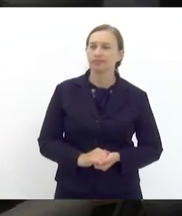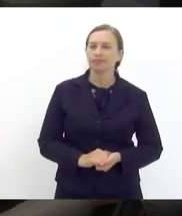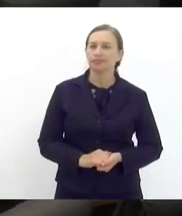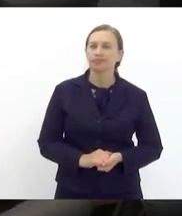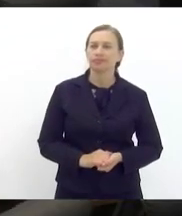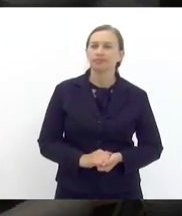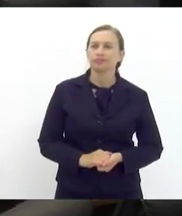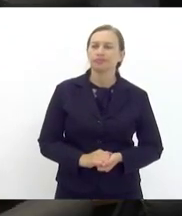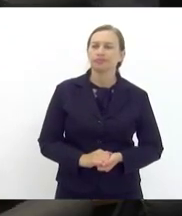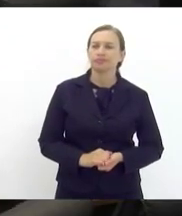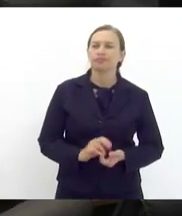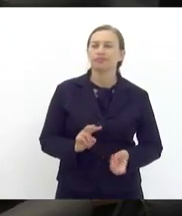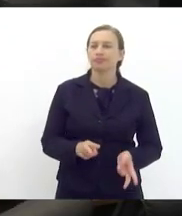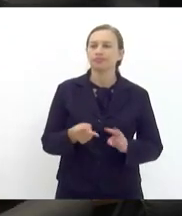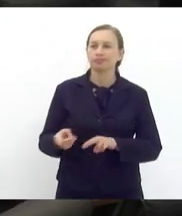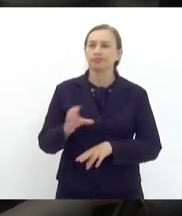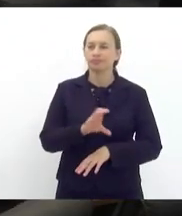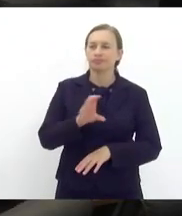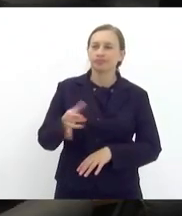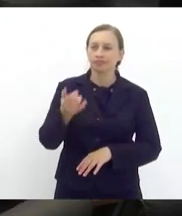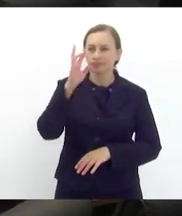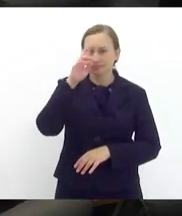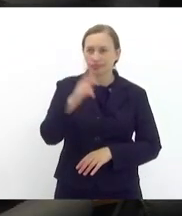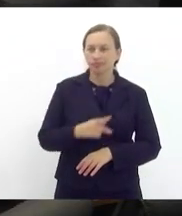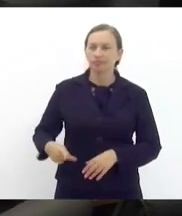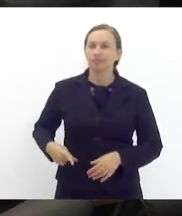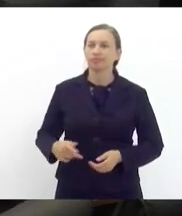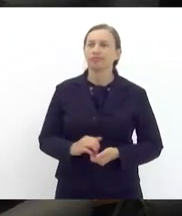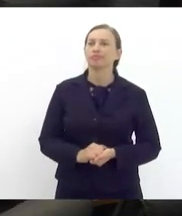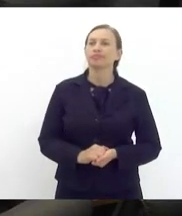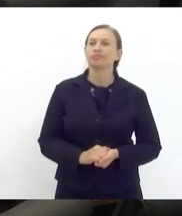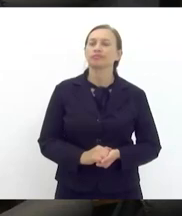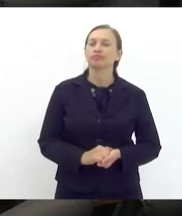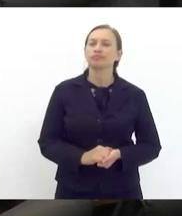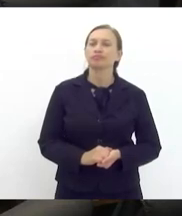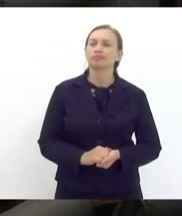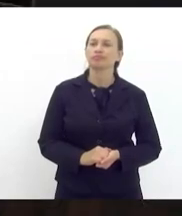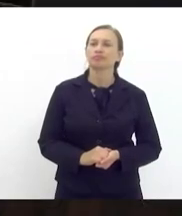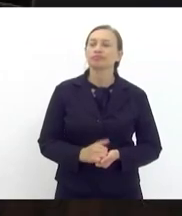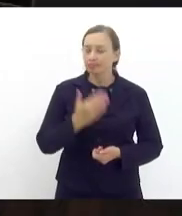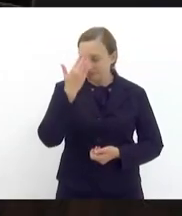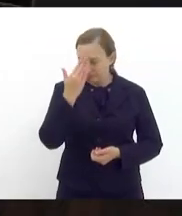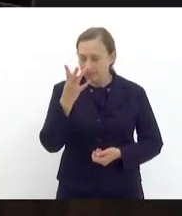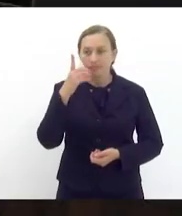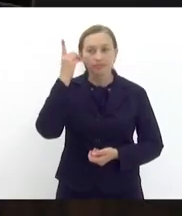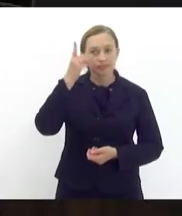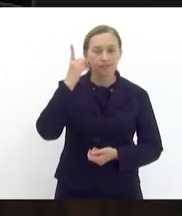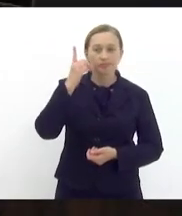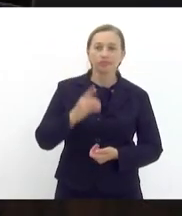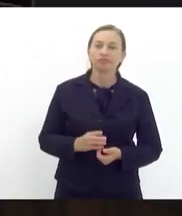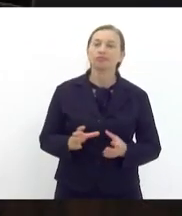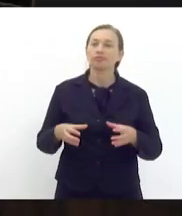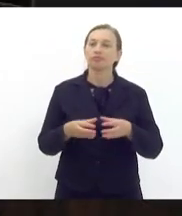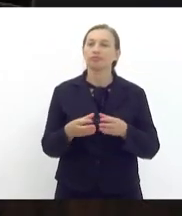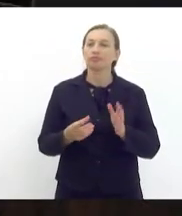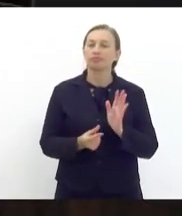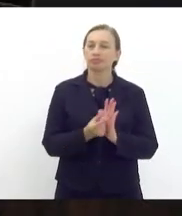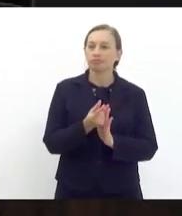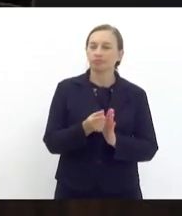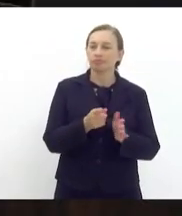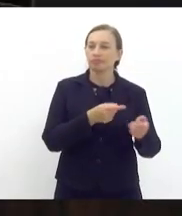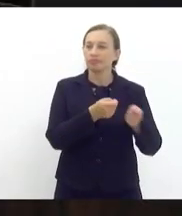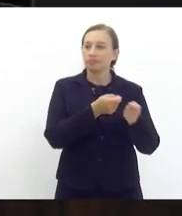segue a CCJ deputado obrigada deputado Munir pela comissão de orçamento finanças